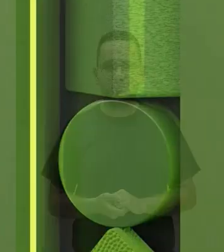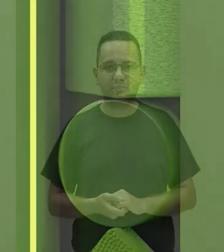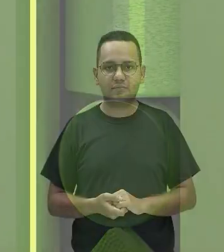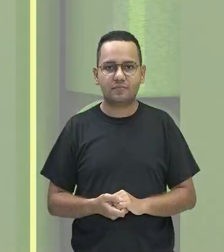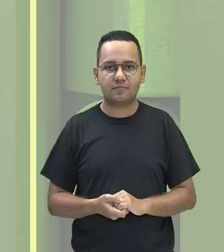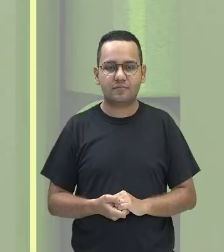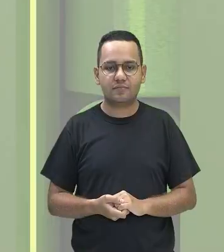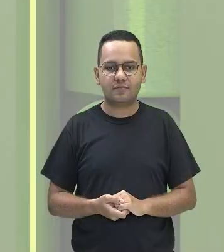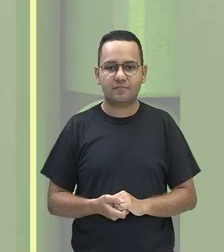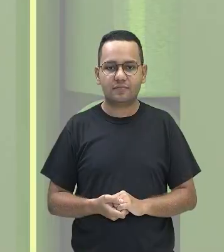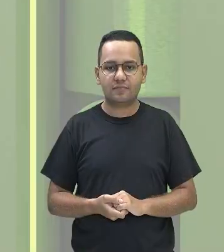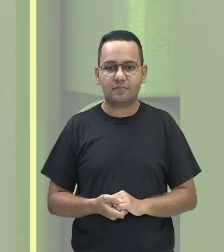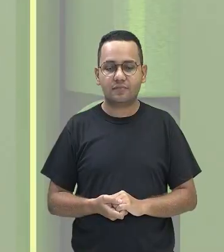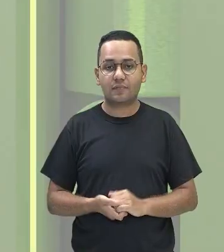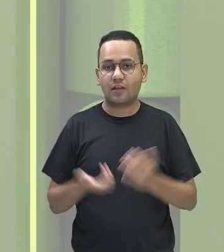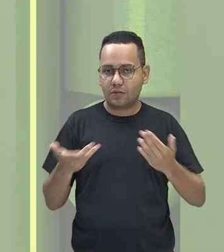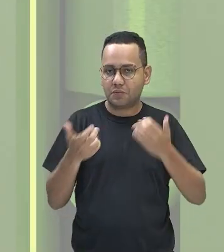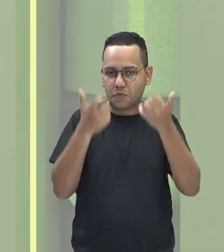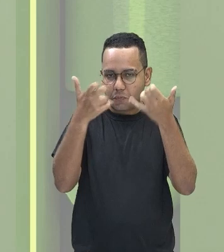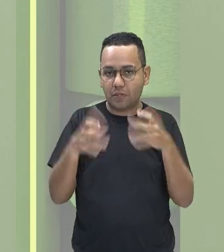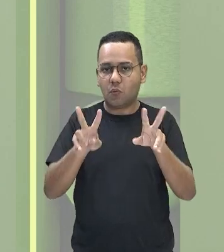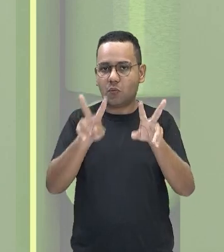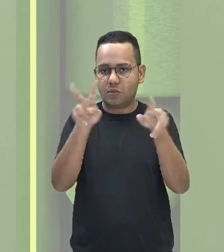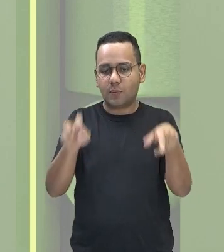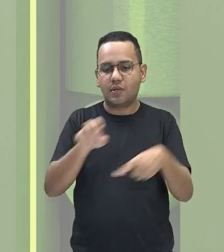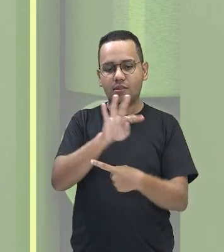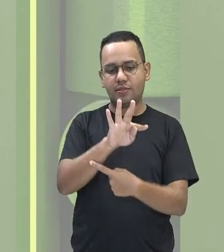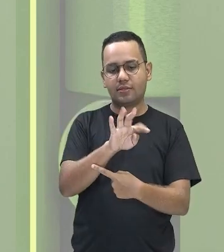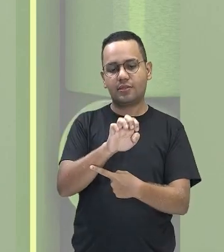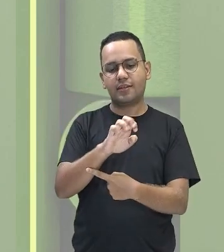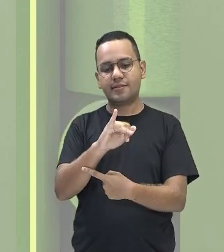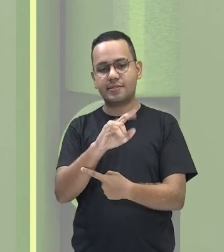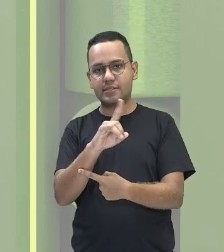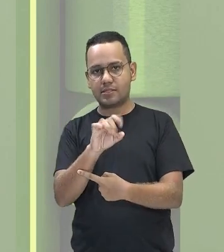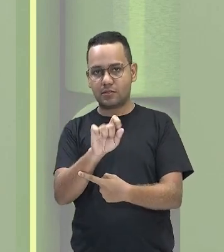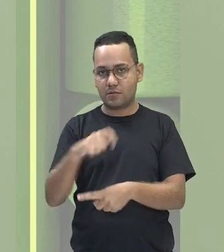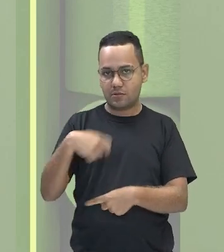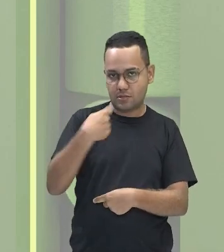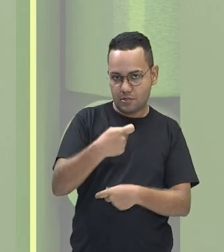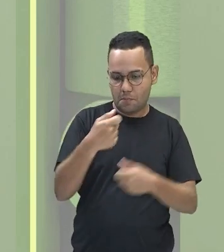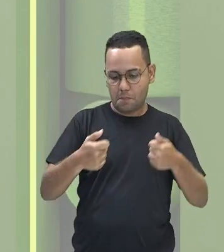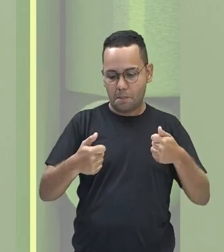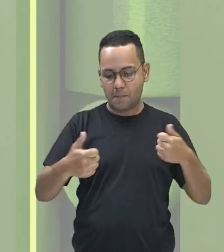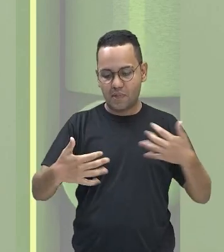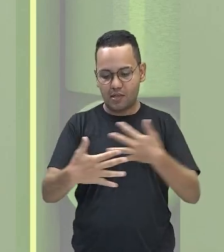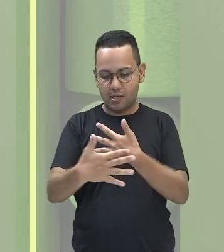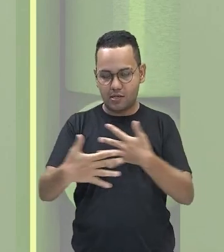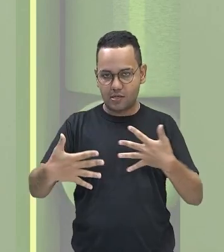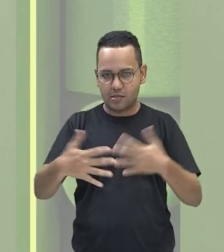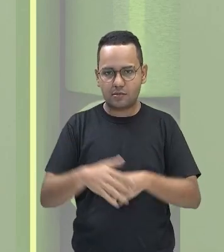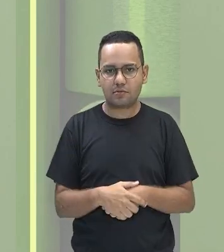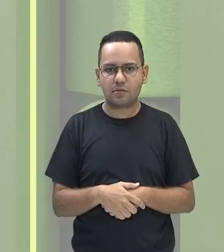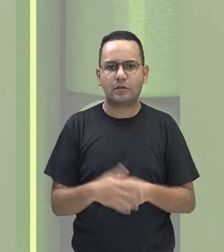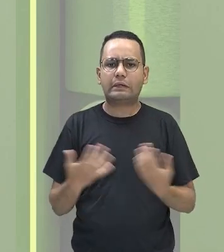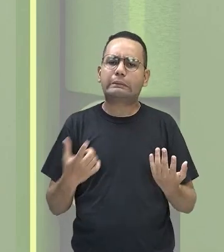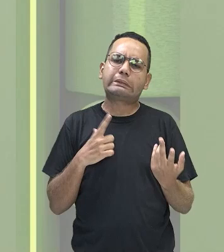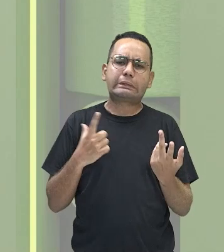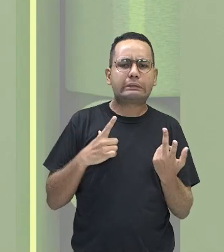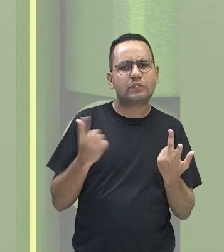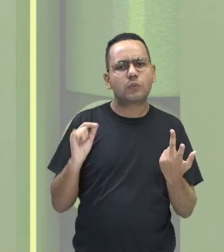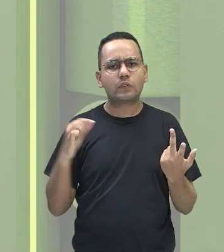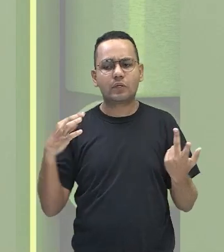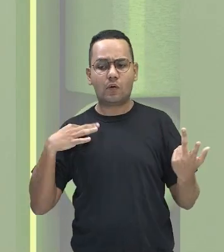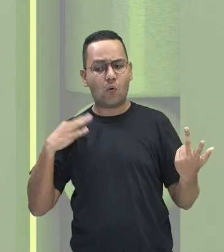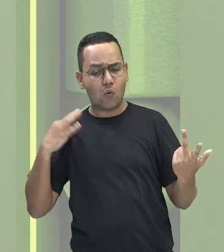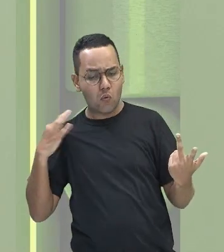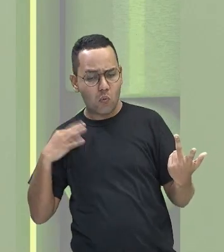Bem, a gente vai falar de tecido, né? Aí você pode pensar o seguinte, tecido eu já sei o que é, né? Tecido tem na nossa roupa, tecido